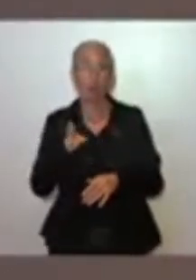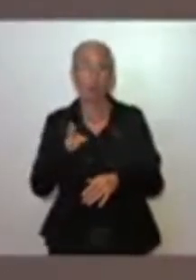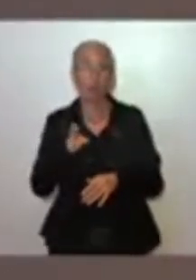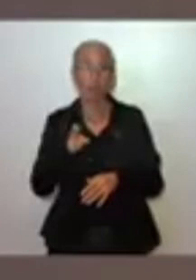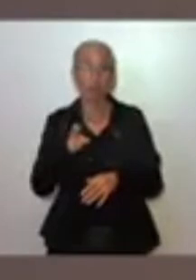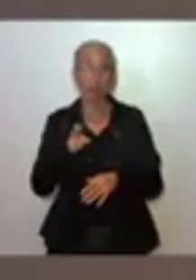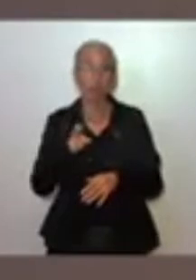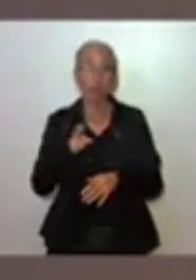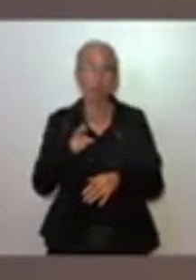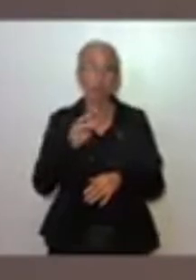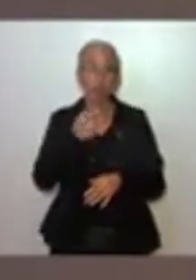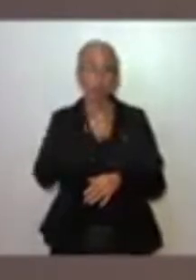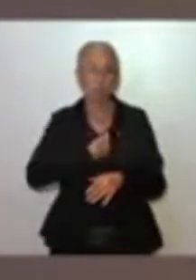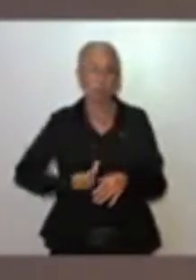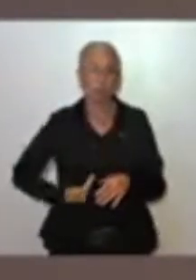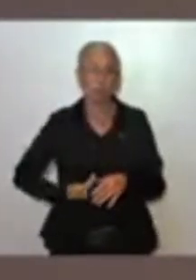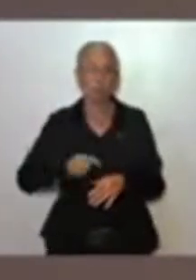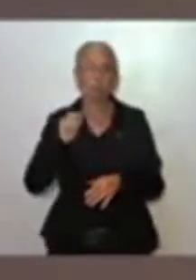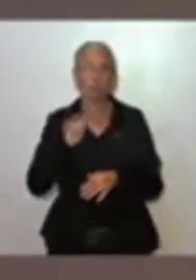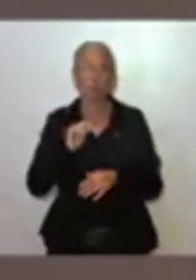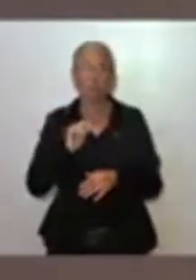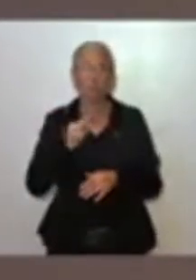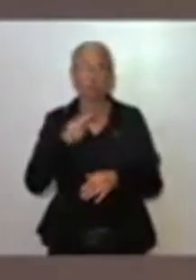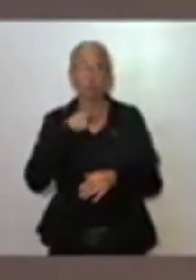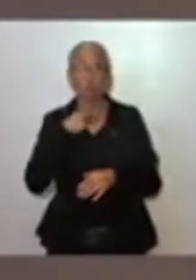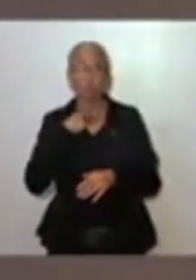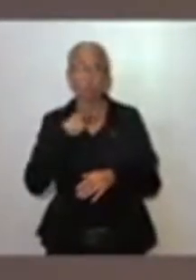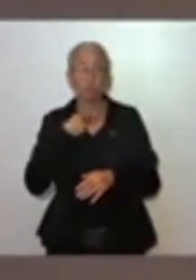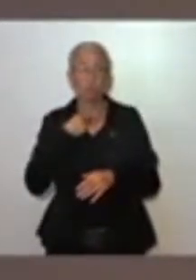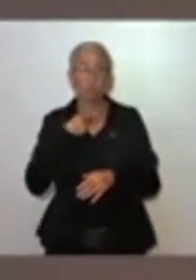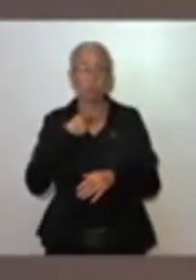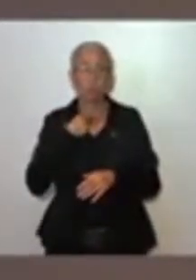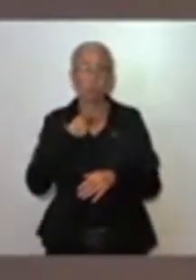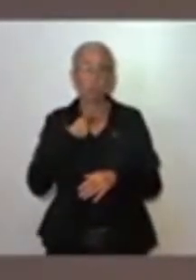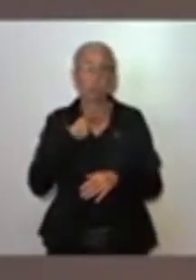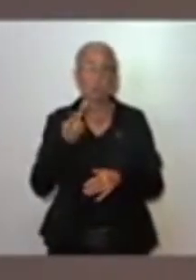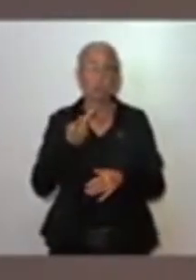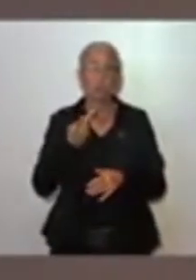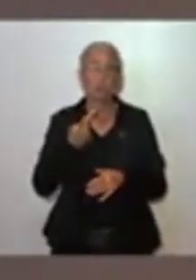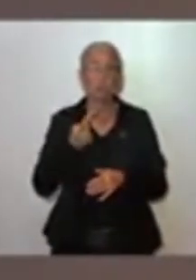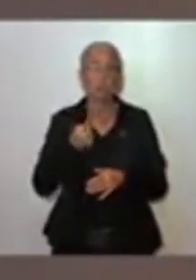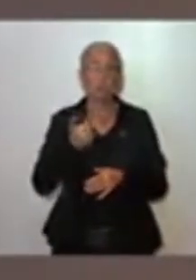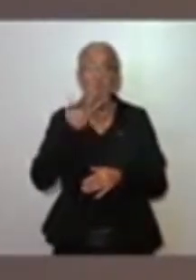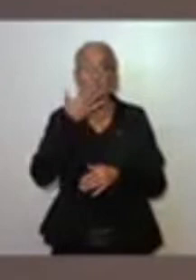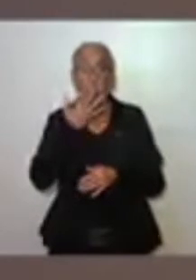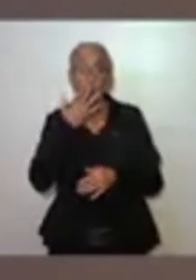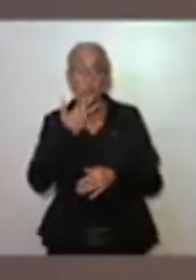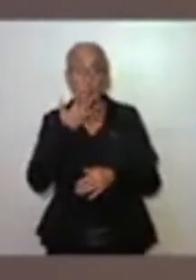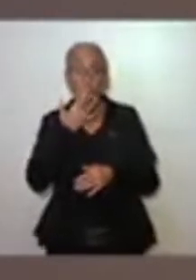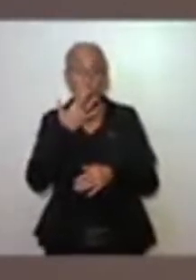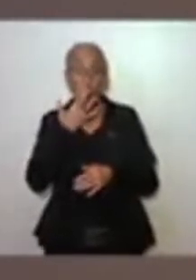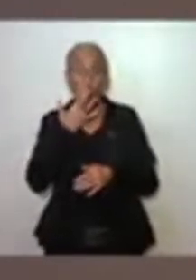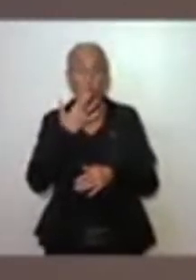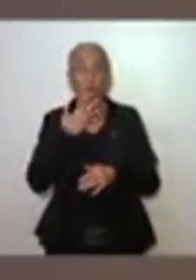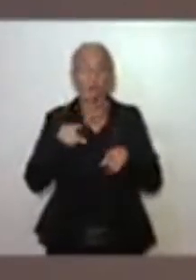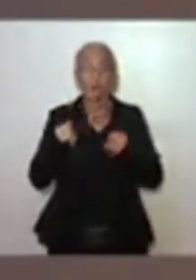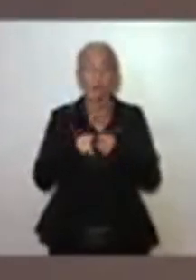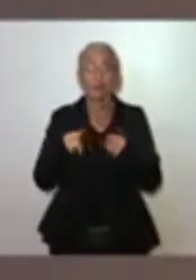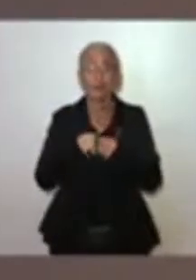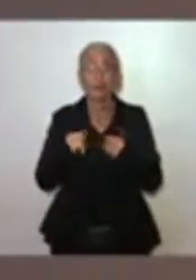do estado elas não podiam participar dependendo da sua raça e até